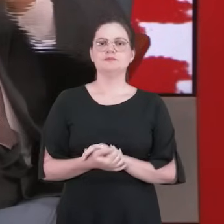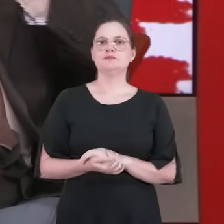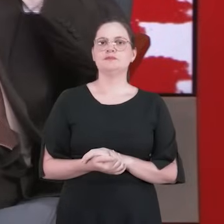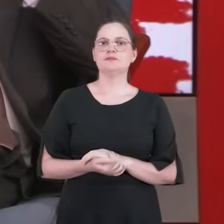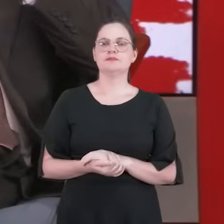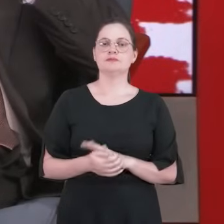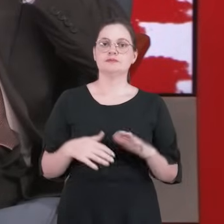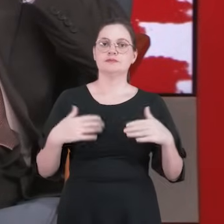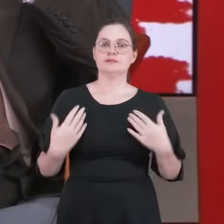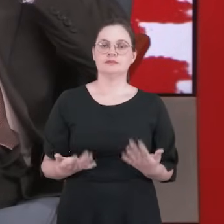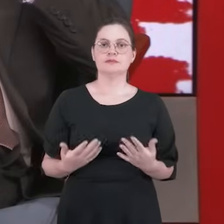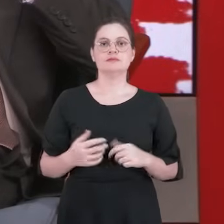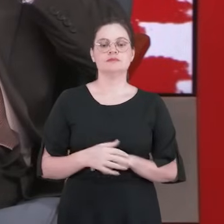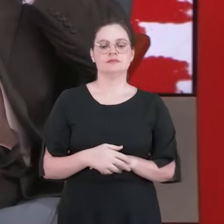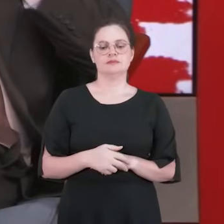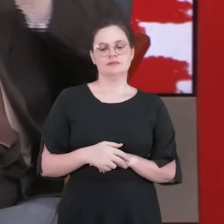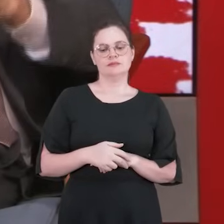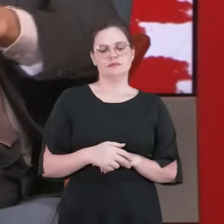Então,